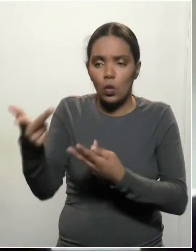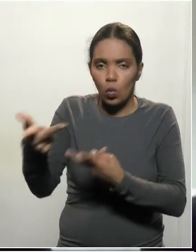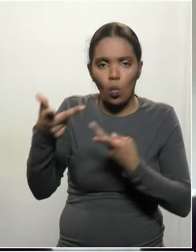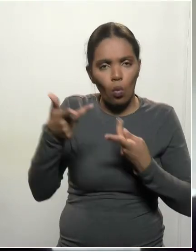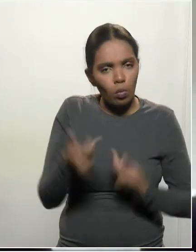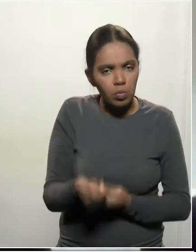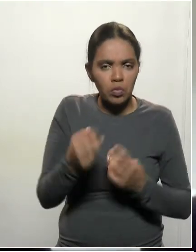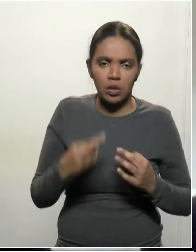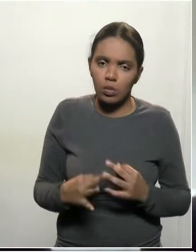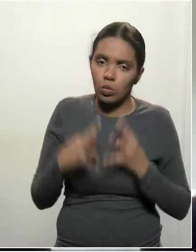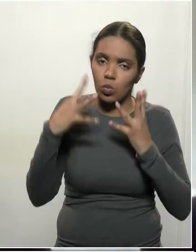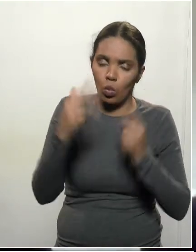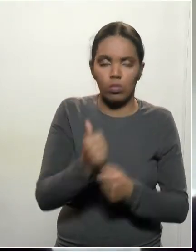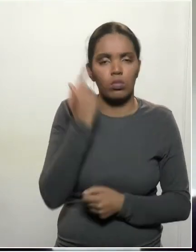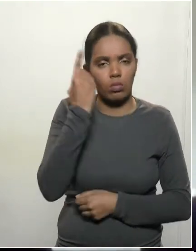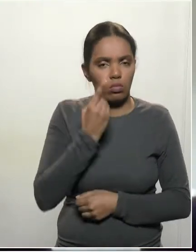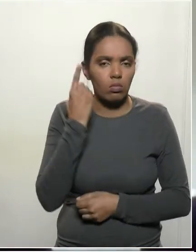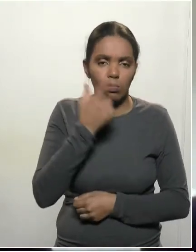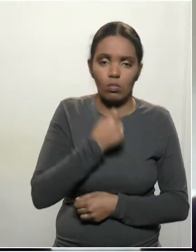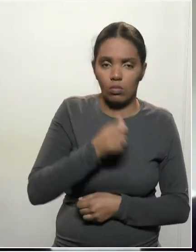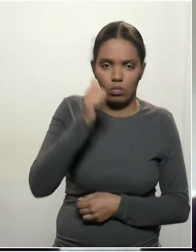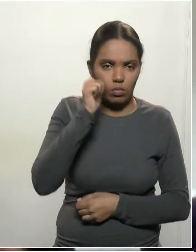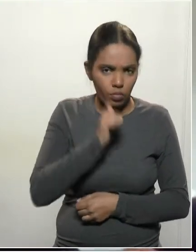os deputados e deputadas para